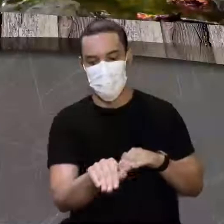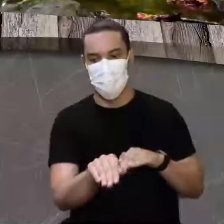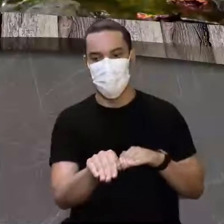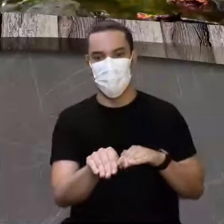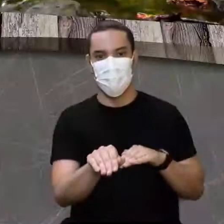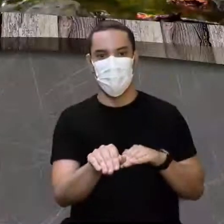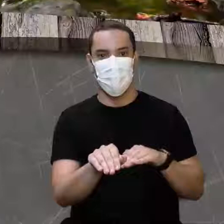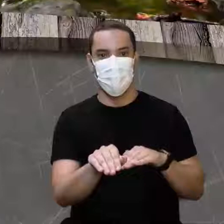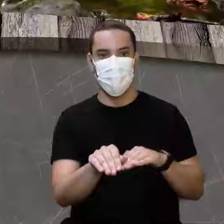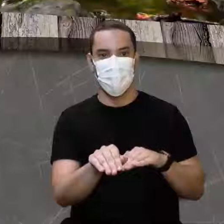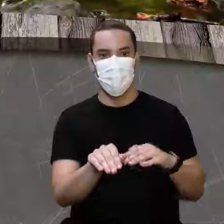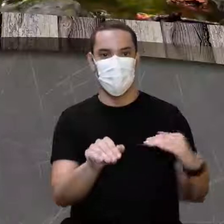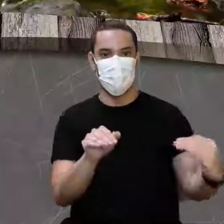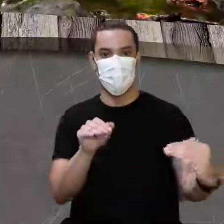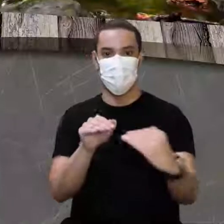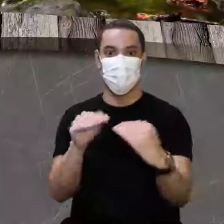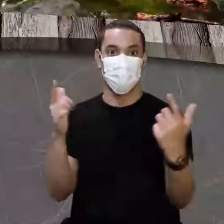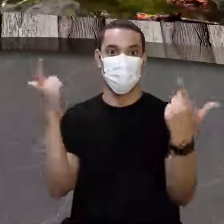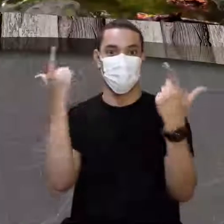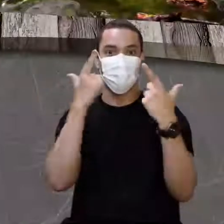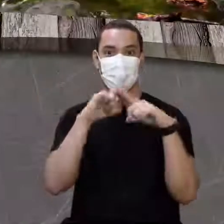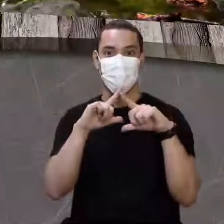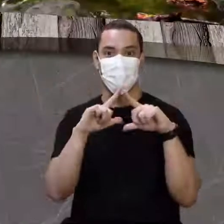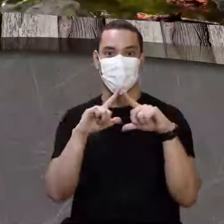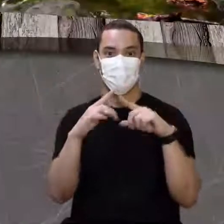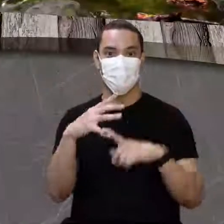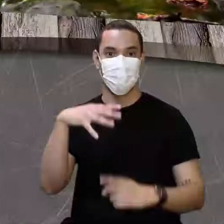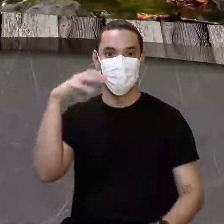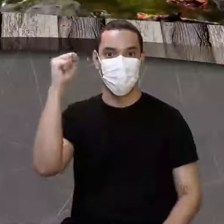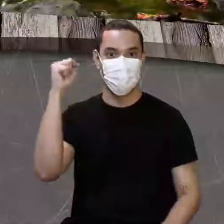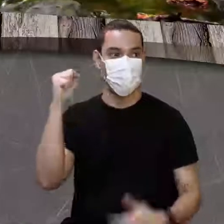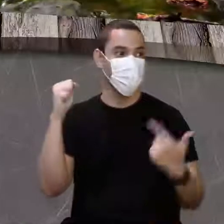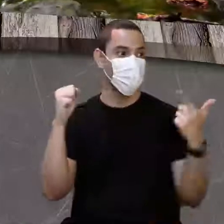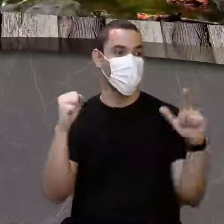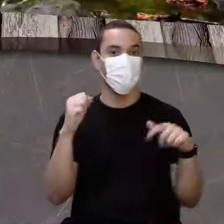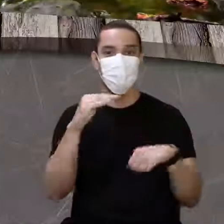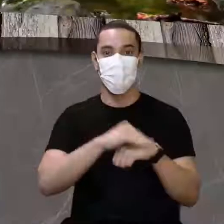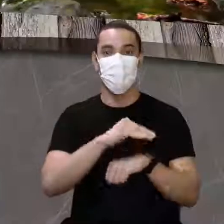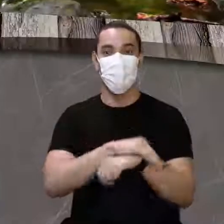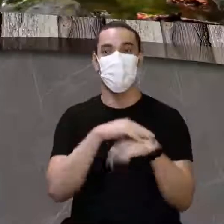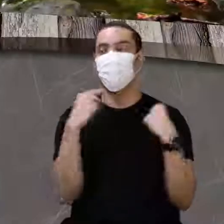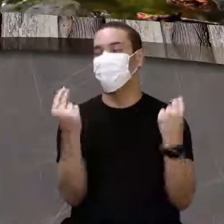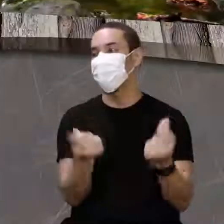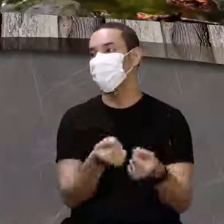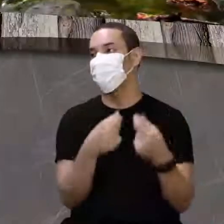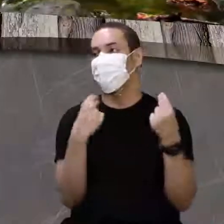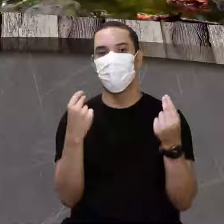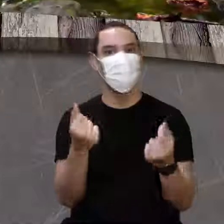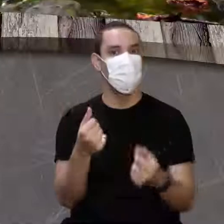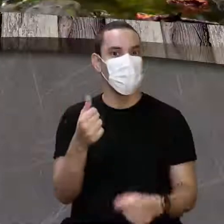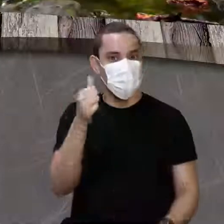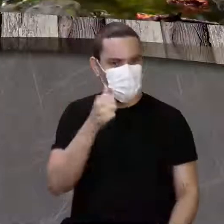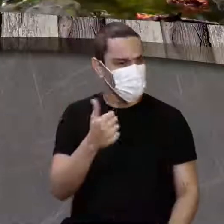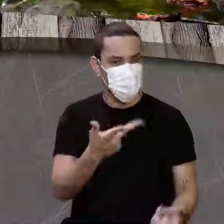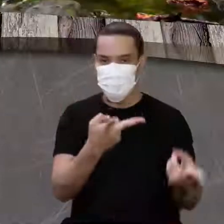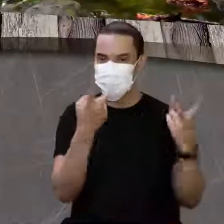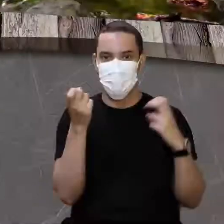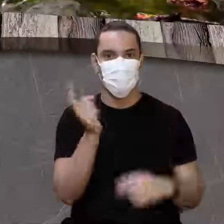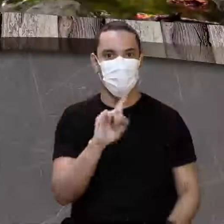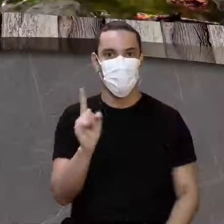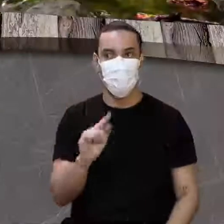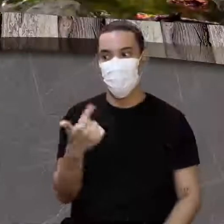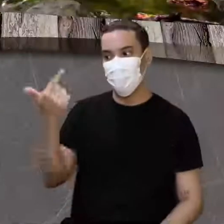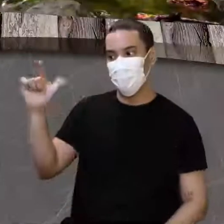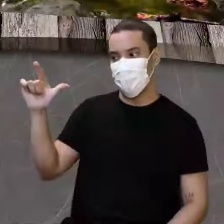fêmea. E é ele que ganha a fêmea. Ela nem percebe, né, que era outro que estava vocalizando.